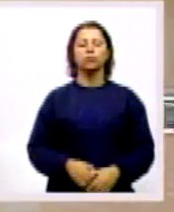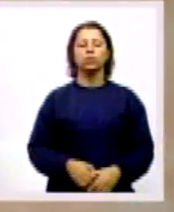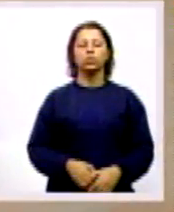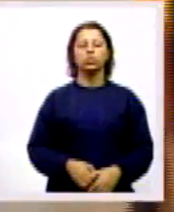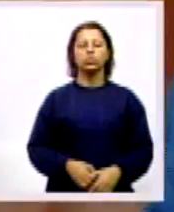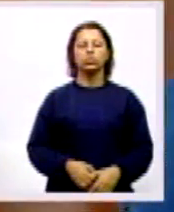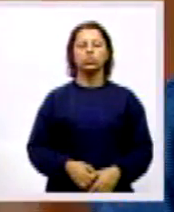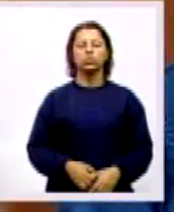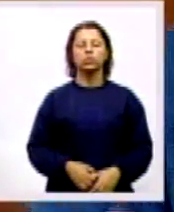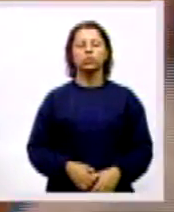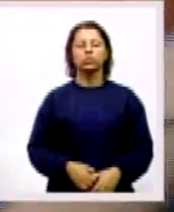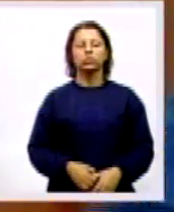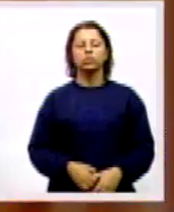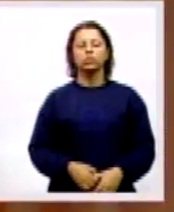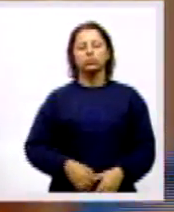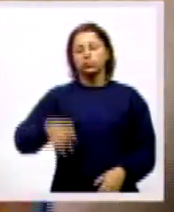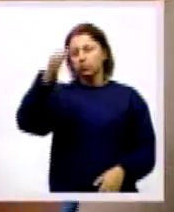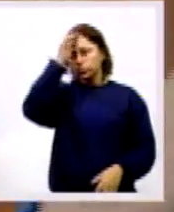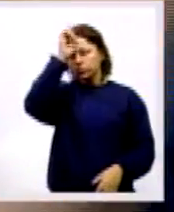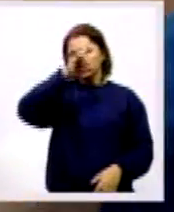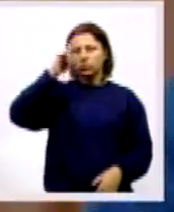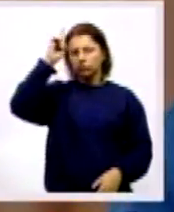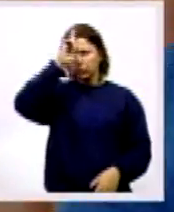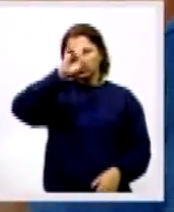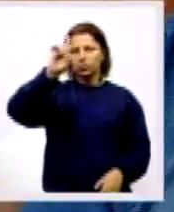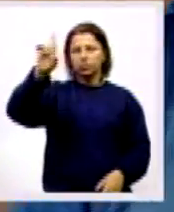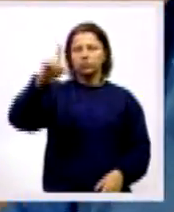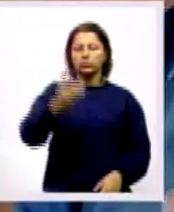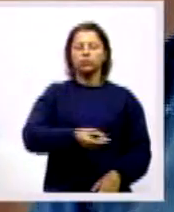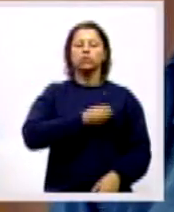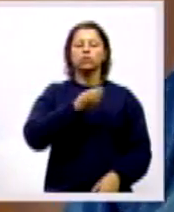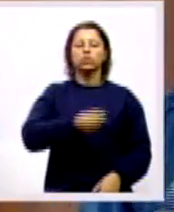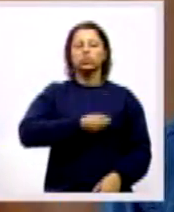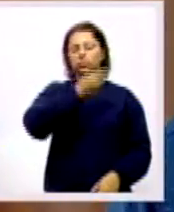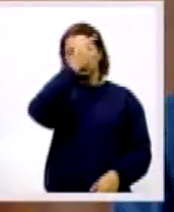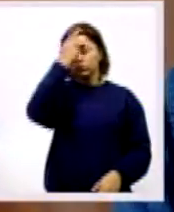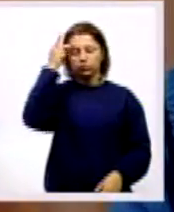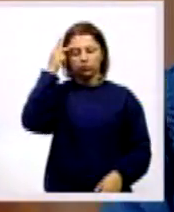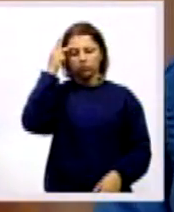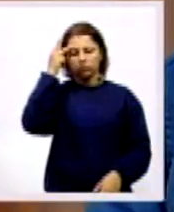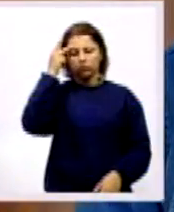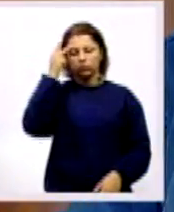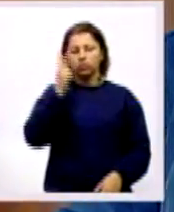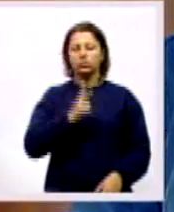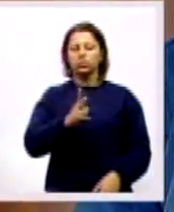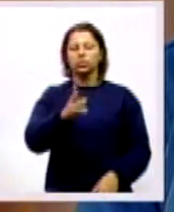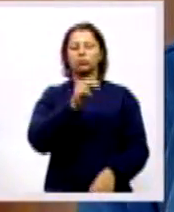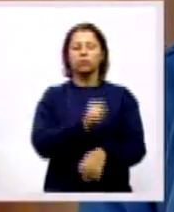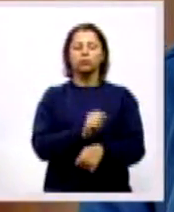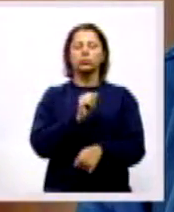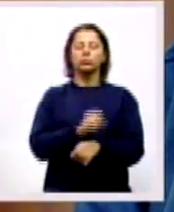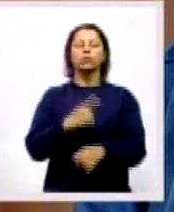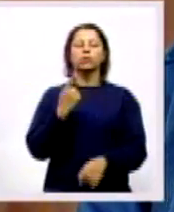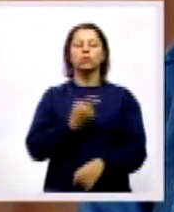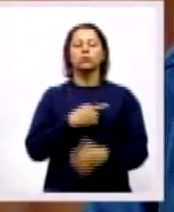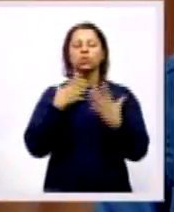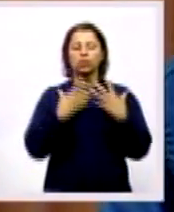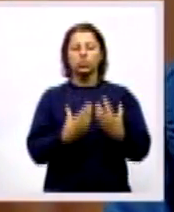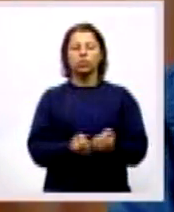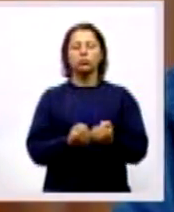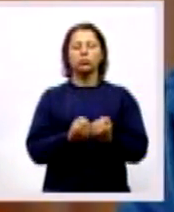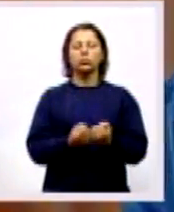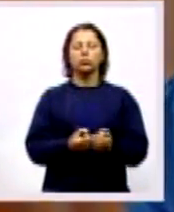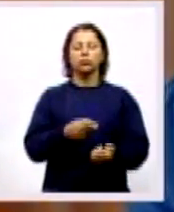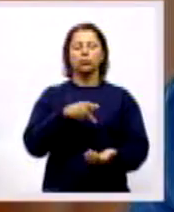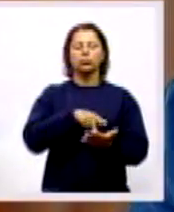Espírito de santidade, santidade de Deus na vida dos homens, é sempre nessa perspectiva. Nós estamos tomando posse